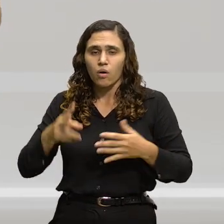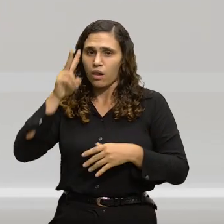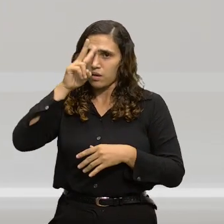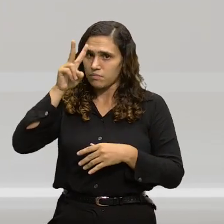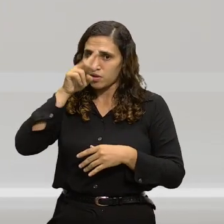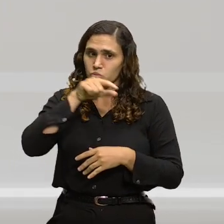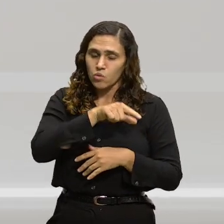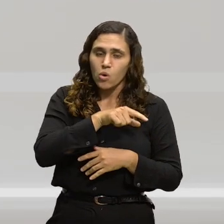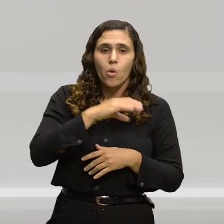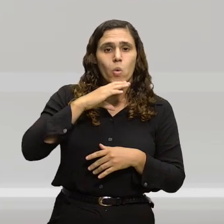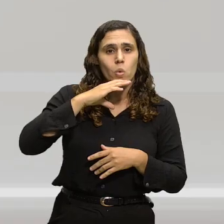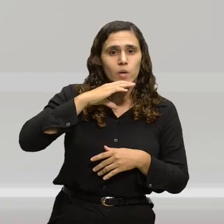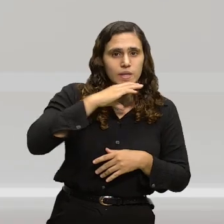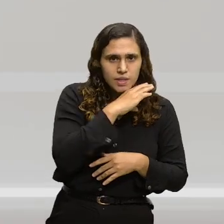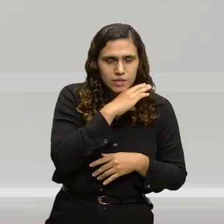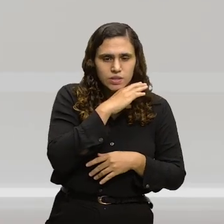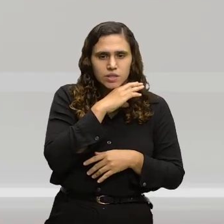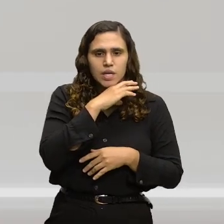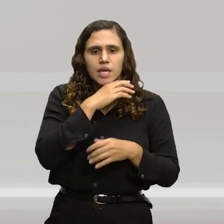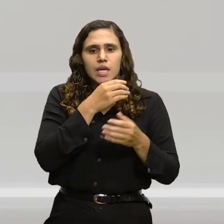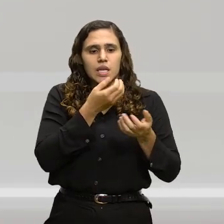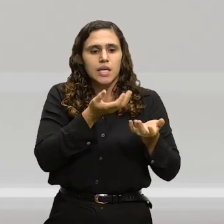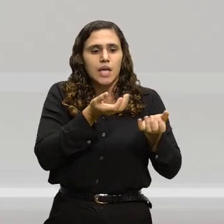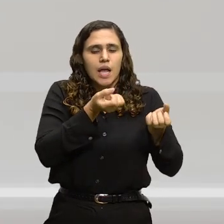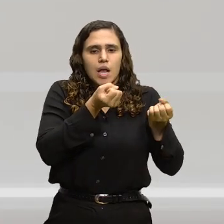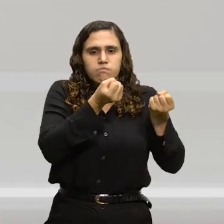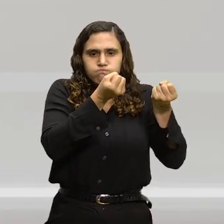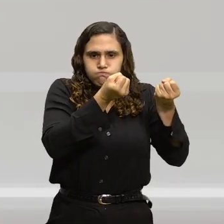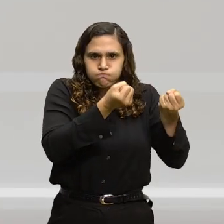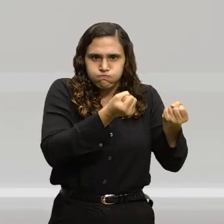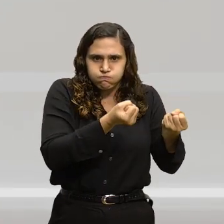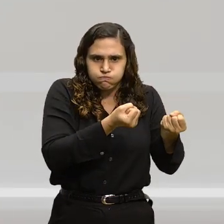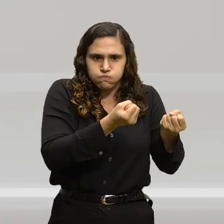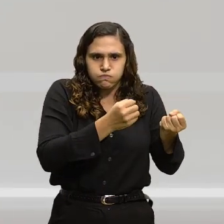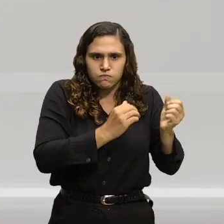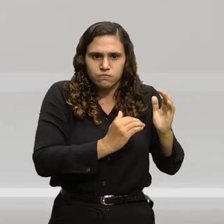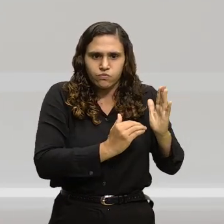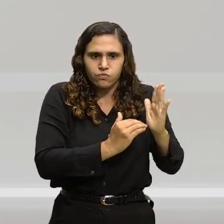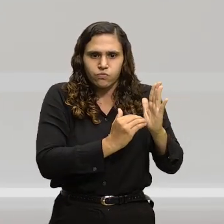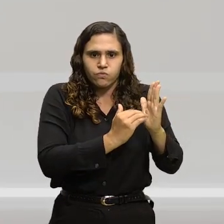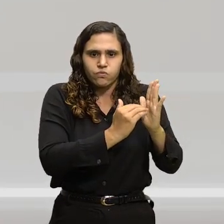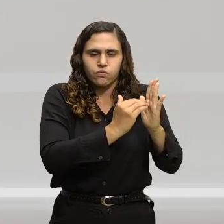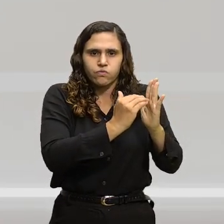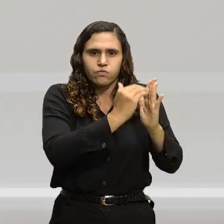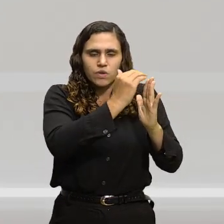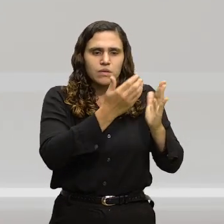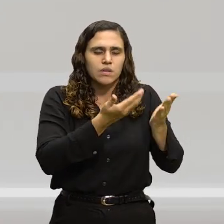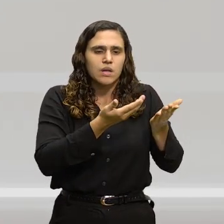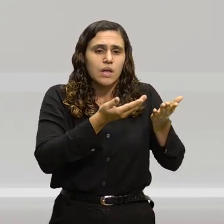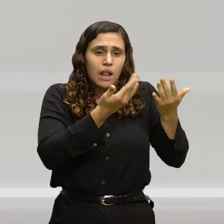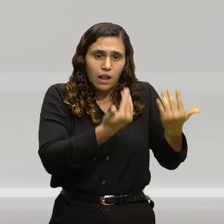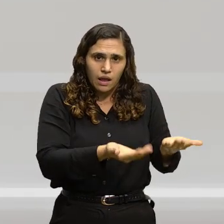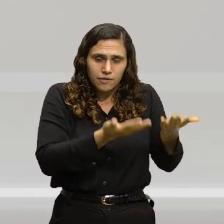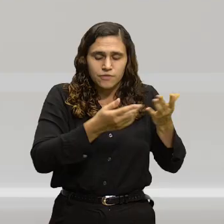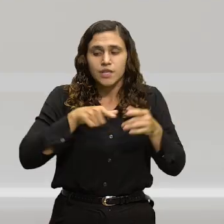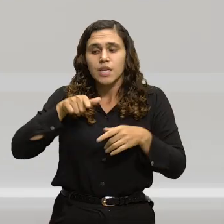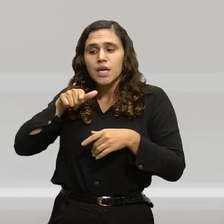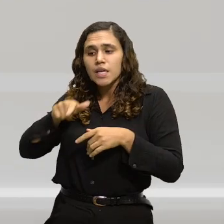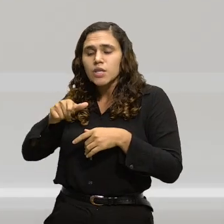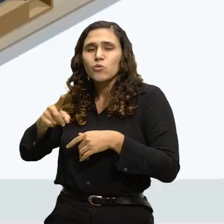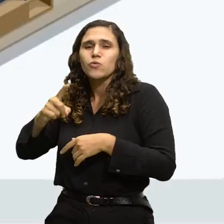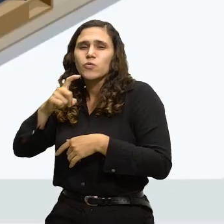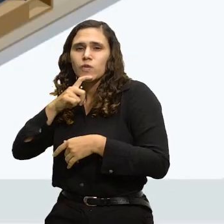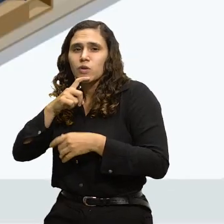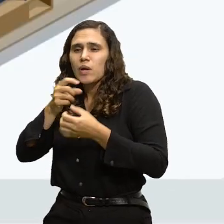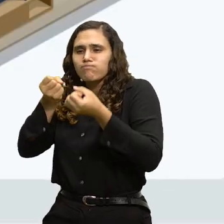quente, ele é um ar menos denso, por isso que ele sobe, porque ele é mais leve, e o ar frio, ele é mais denso, então ele é pesado, por isso que o ar frio